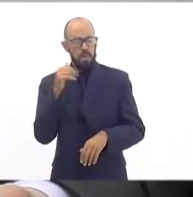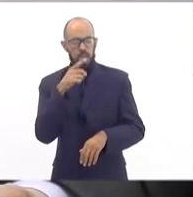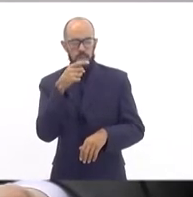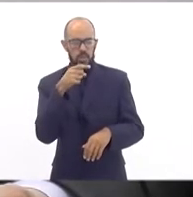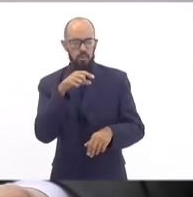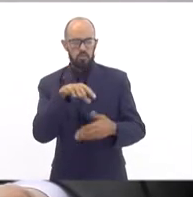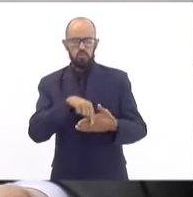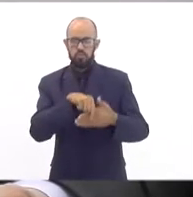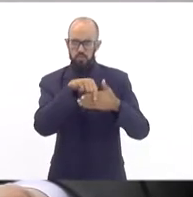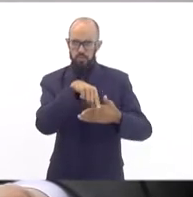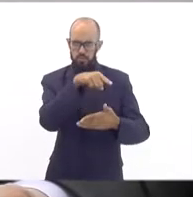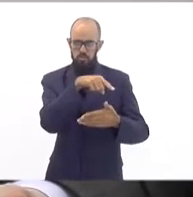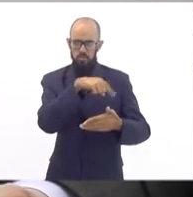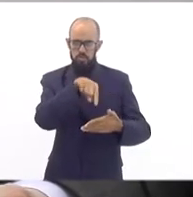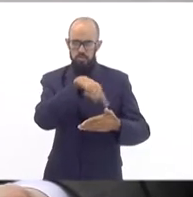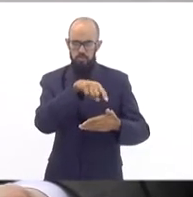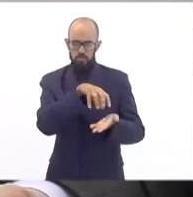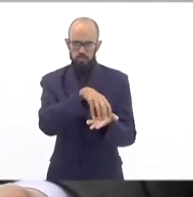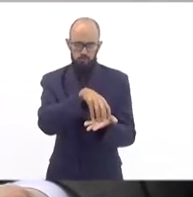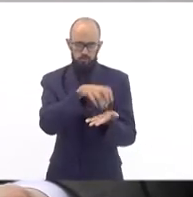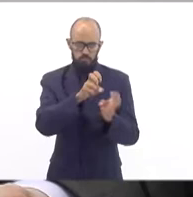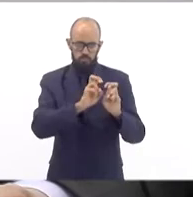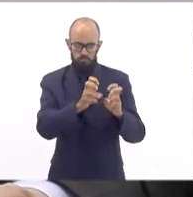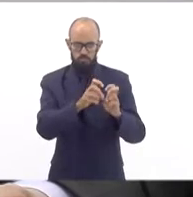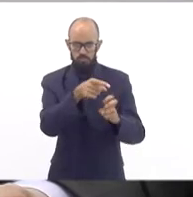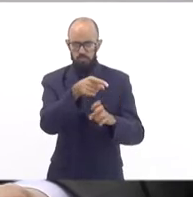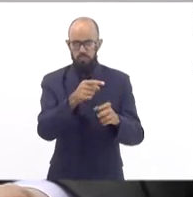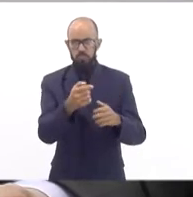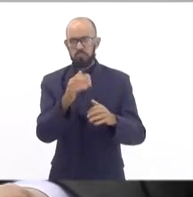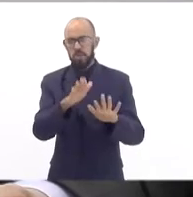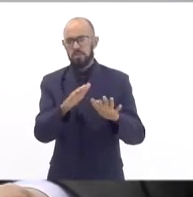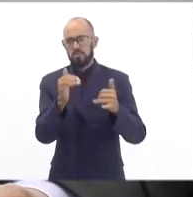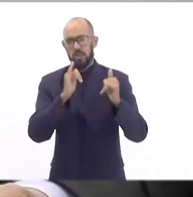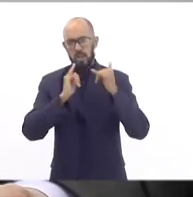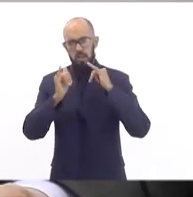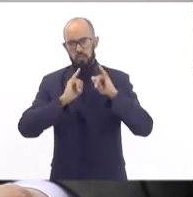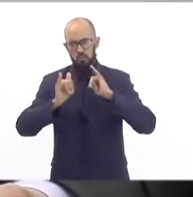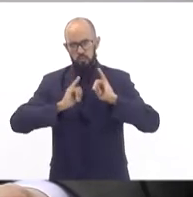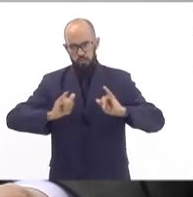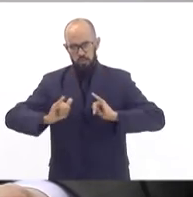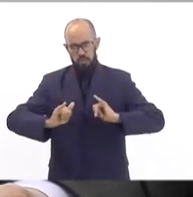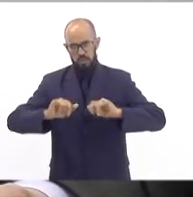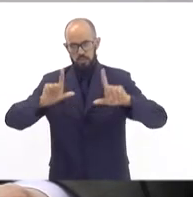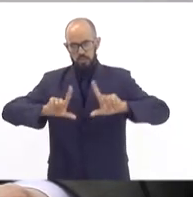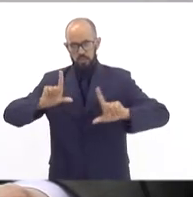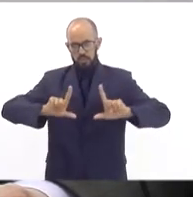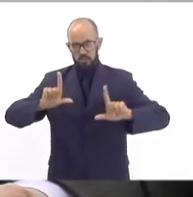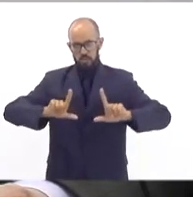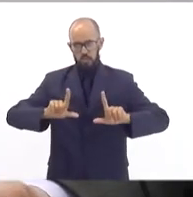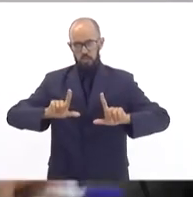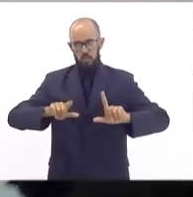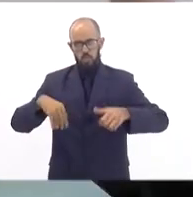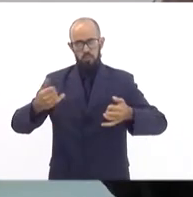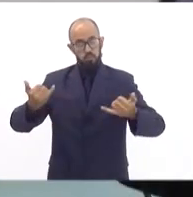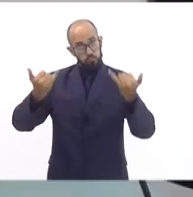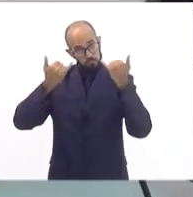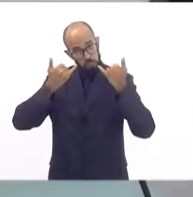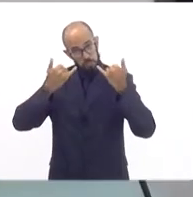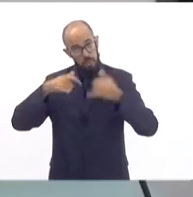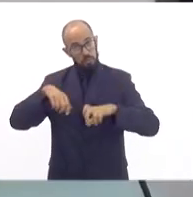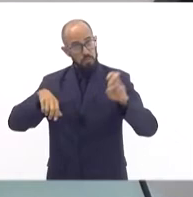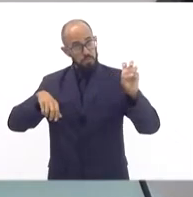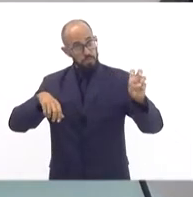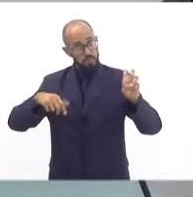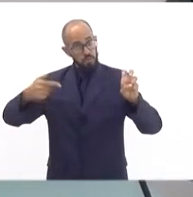a tarifa passaria, segundo as notícias que circularam na imprensa, fartamente, passaria de R$5 para R$7.